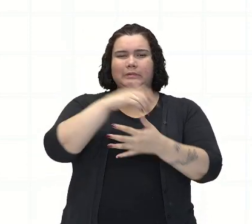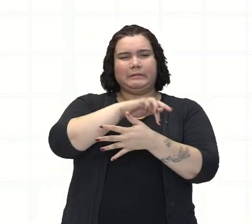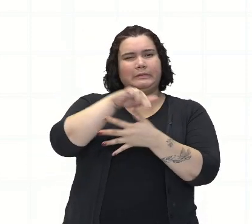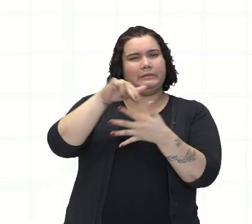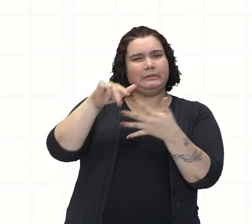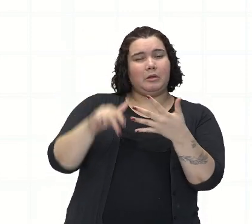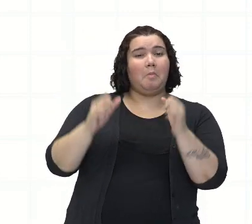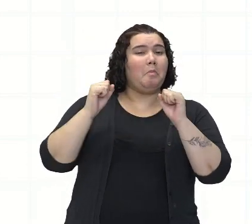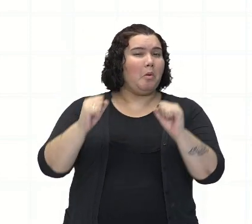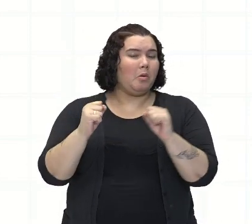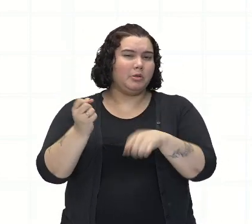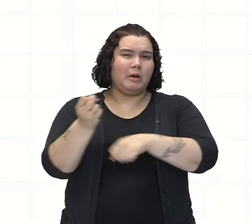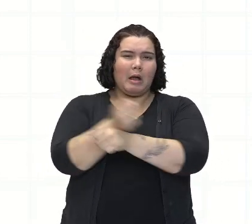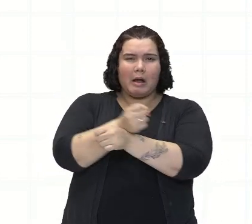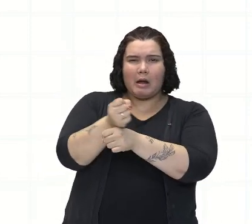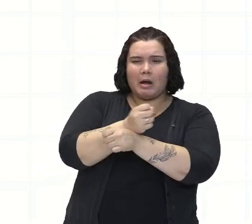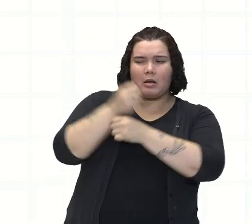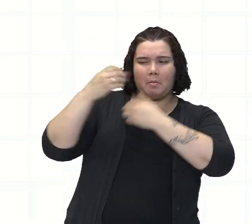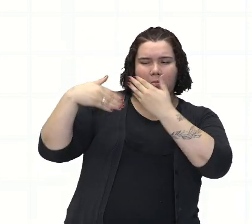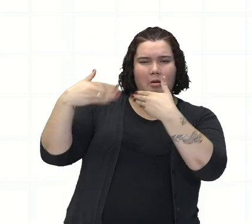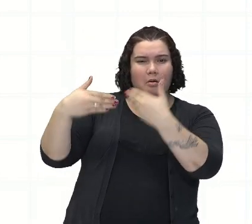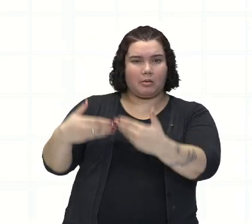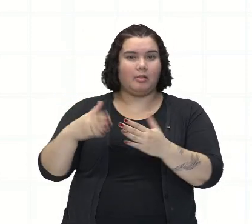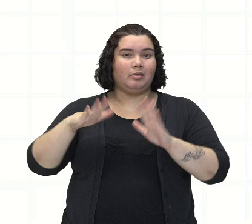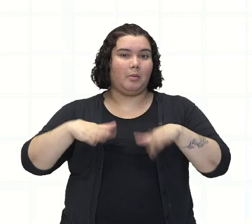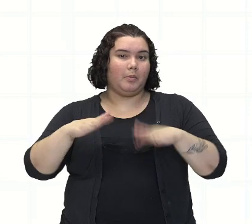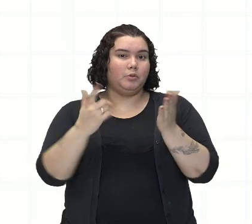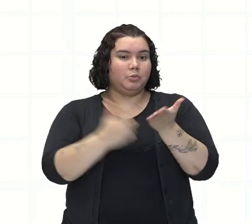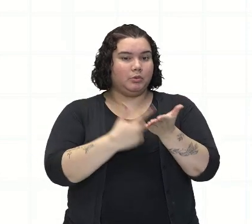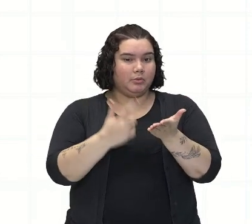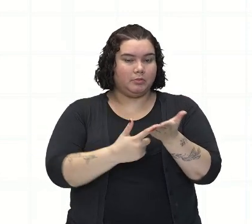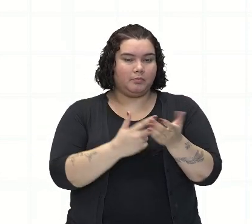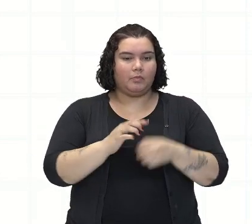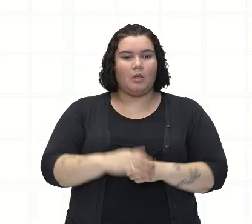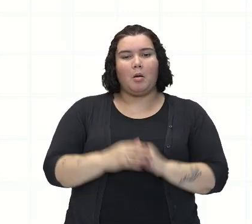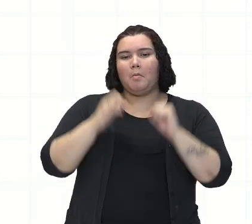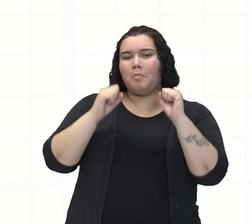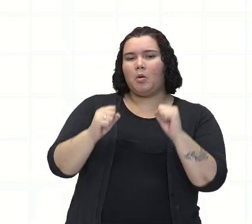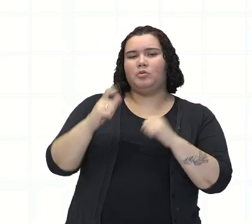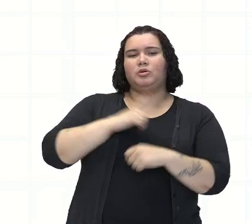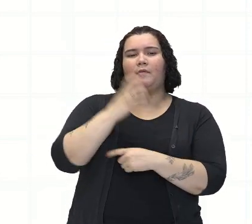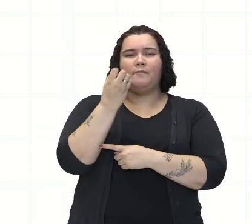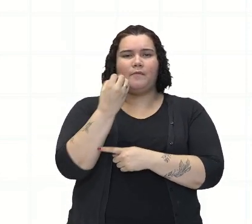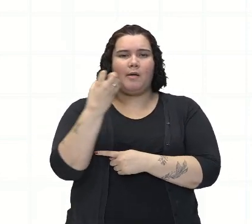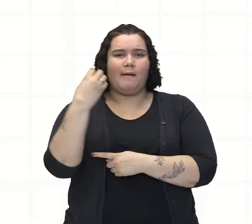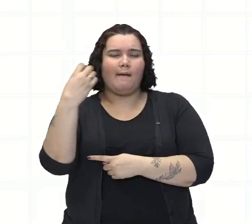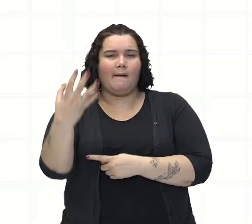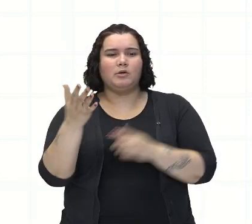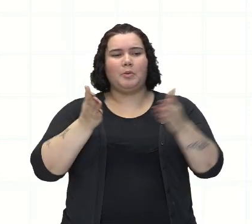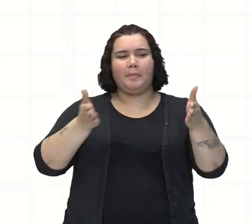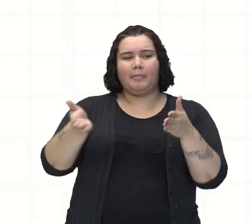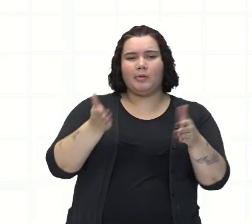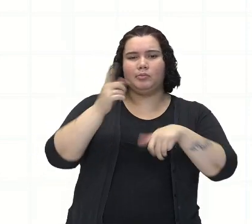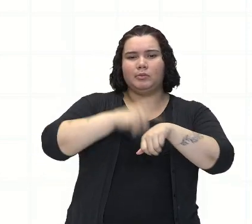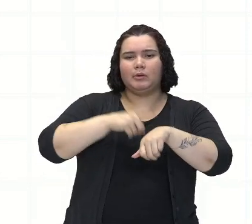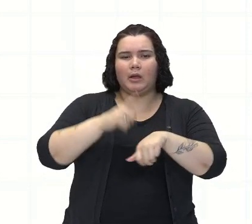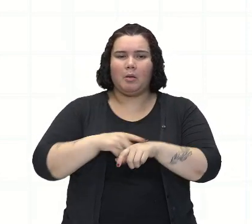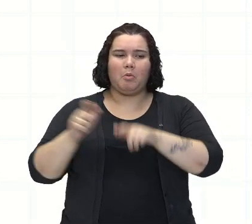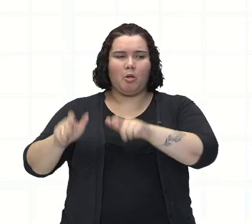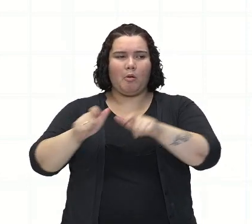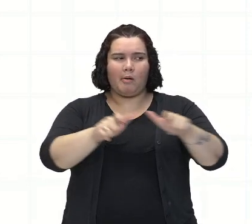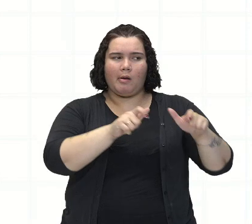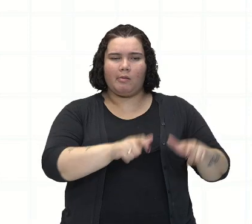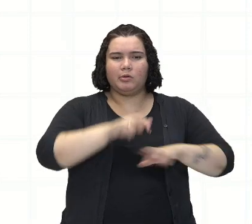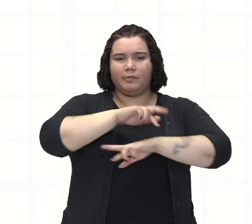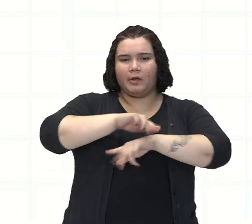até anos dentro daquele livro. Pode haver viagens no tempo, locais variados e histórias paralelas, outros personagens